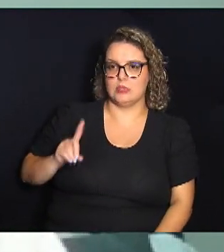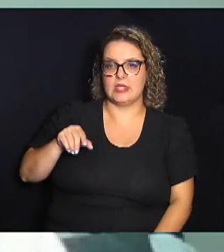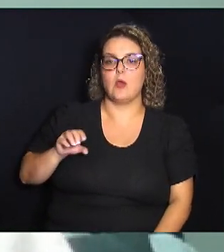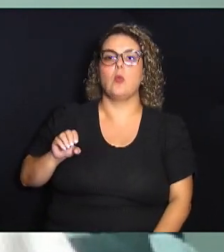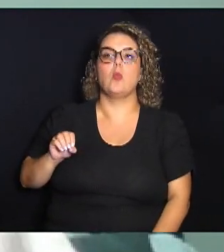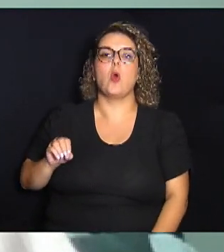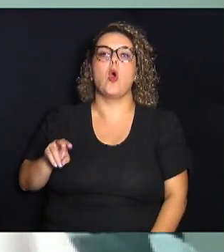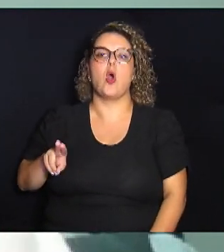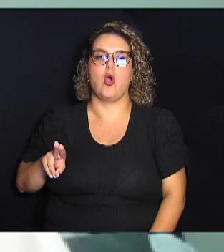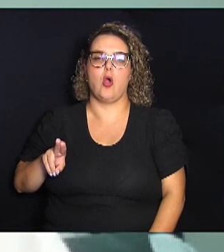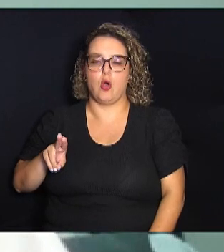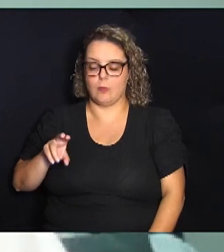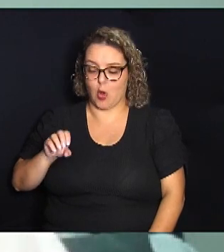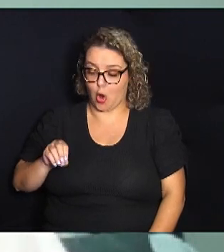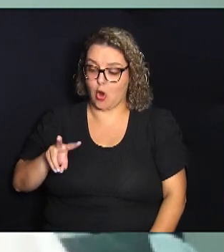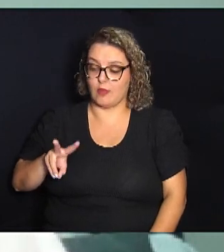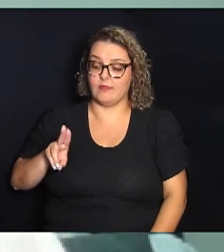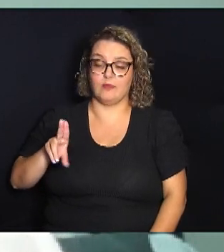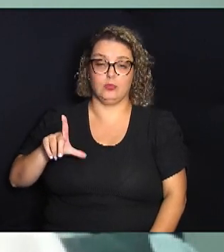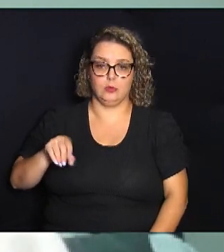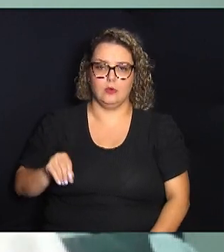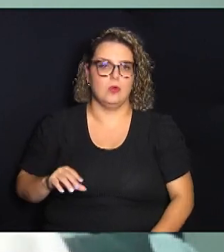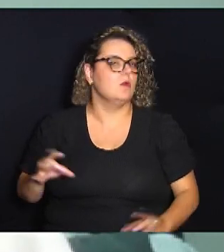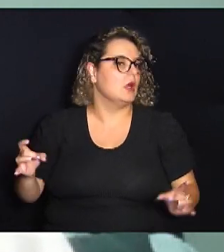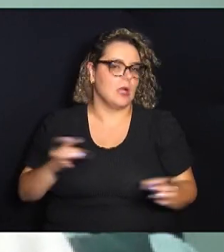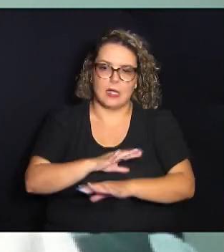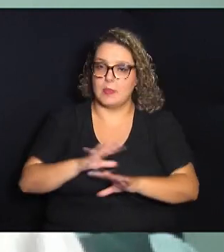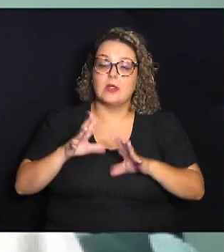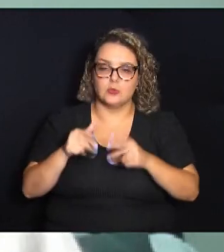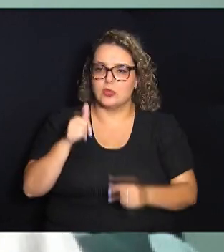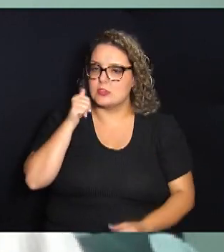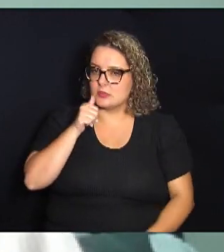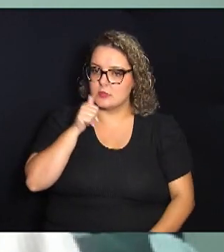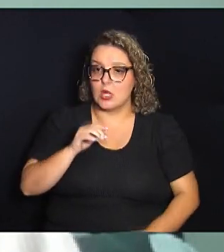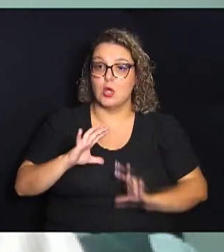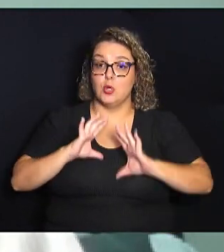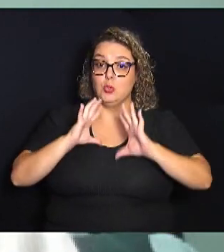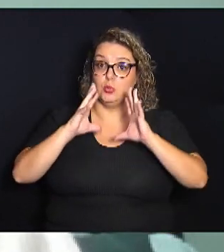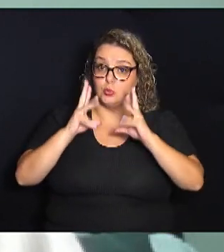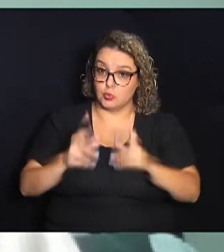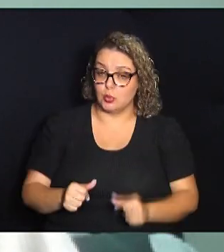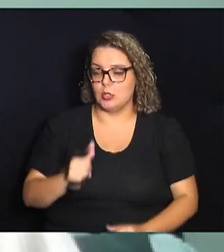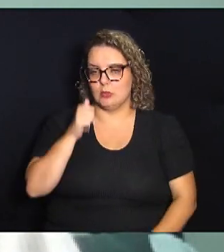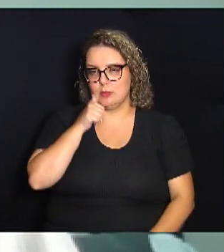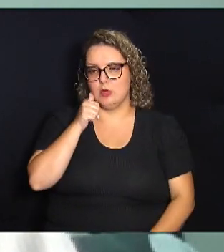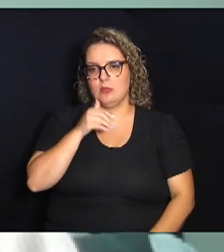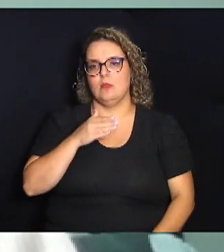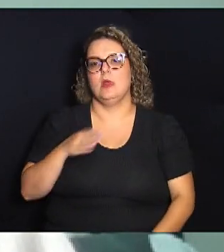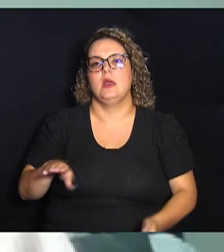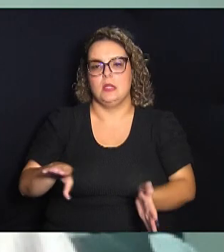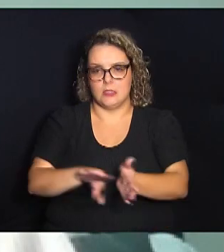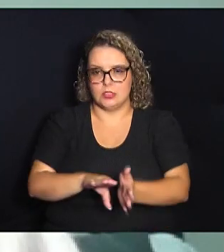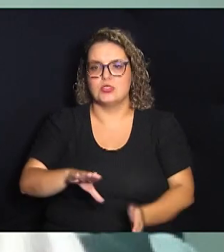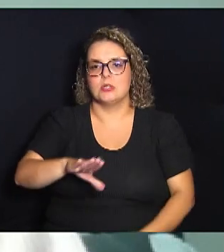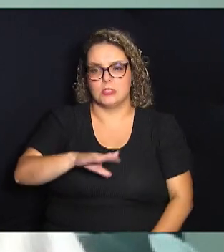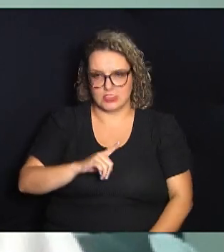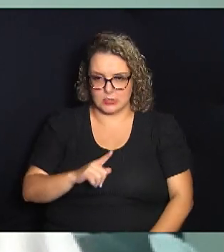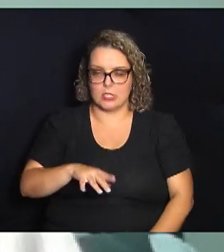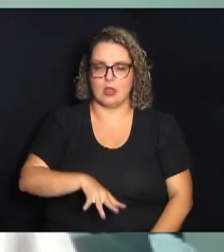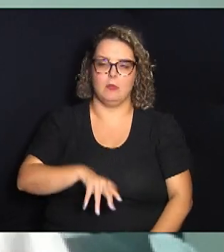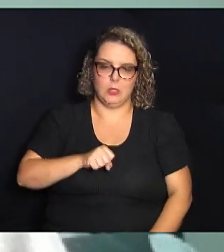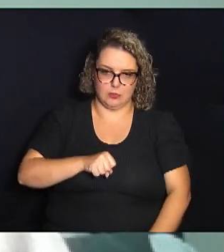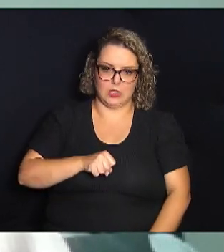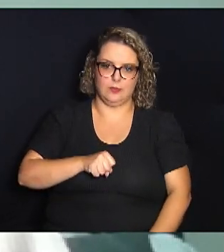vai acabar em todas as mulheres, sem exceção. Todas as mulheres vão entrar na menopausa, sem exceção.